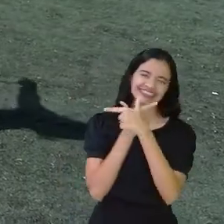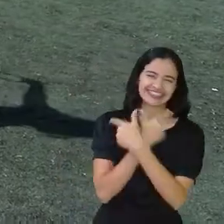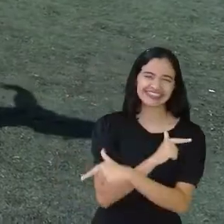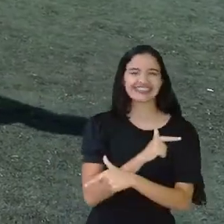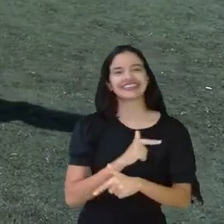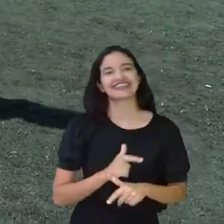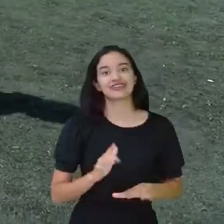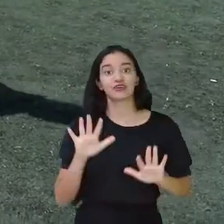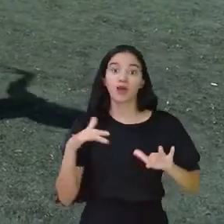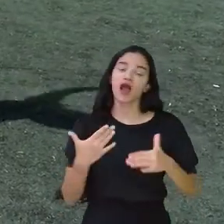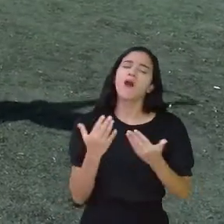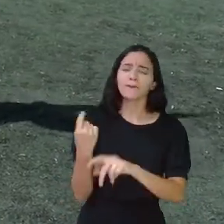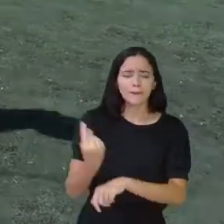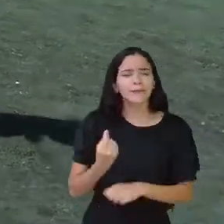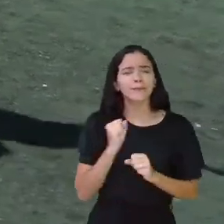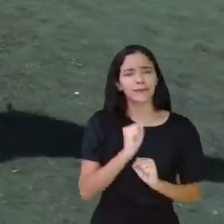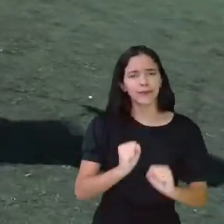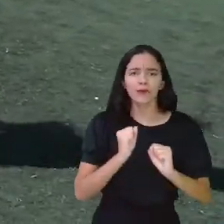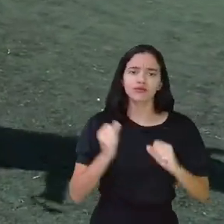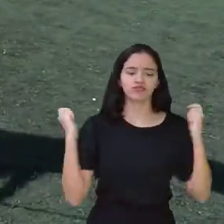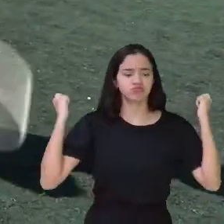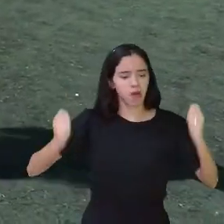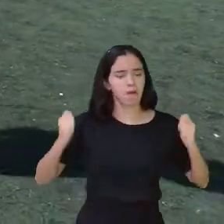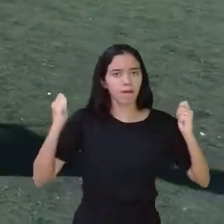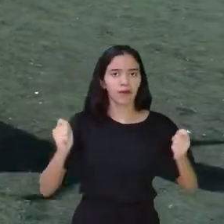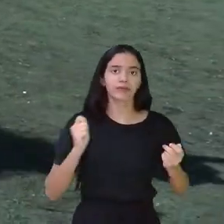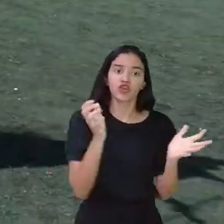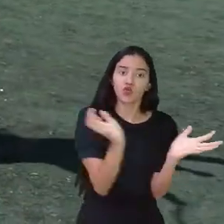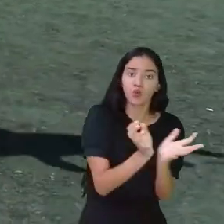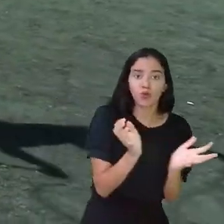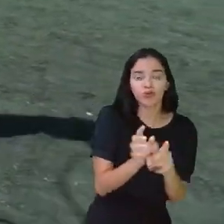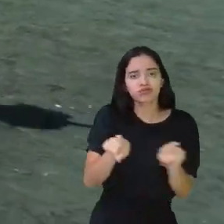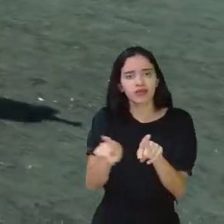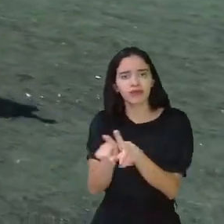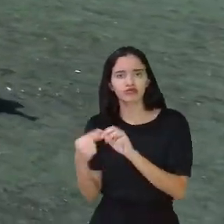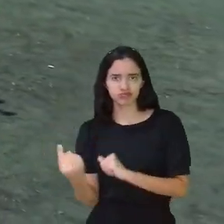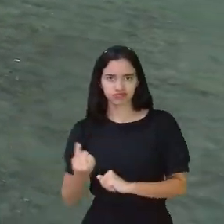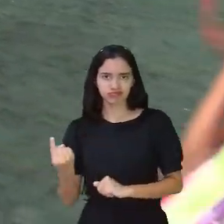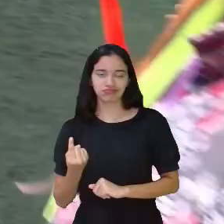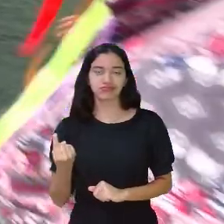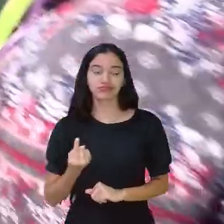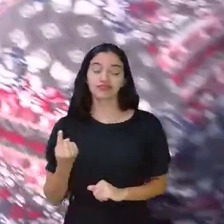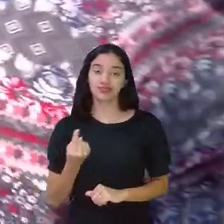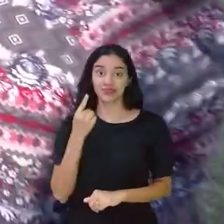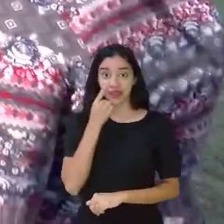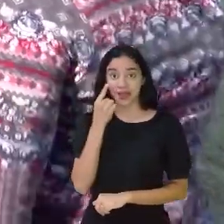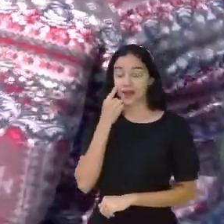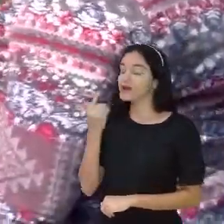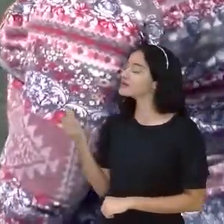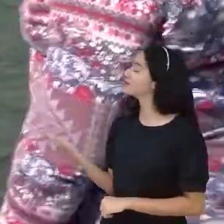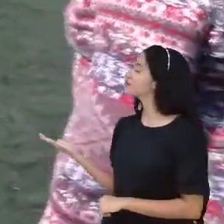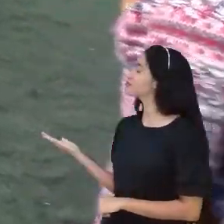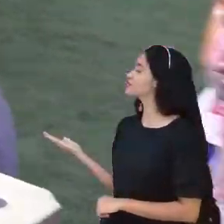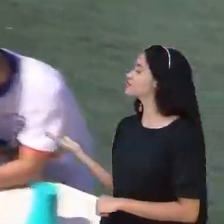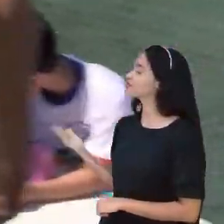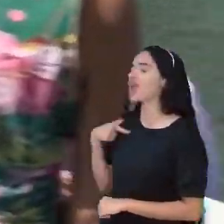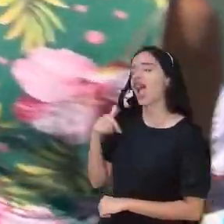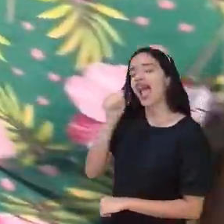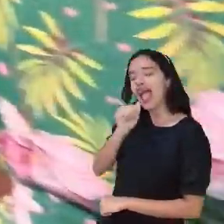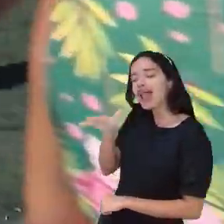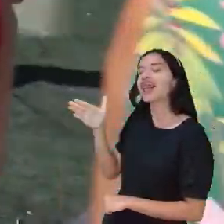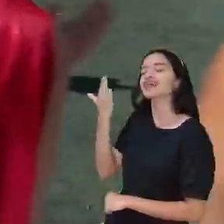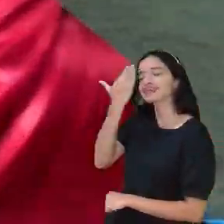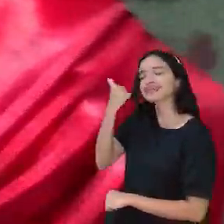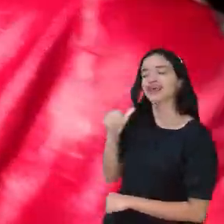pode ser sozinha e pode ser também grupo pular corda Ela sabe ela